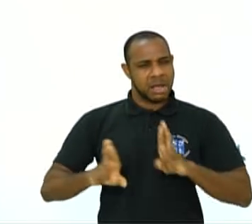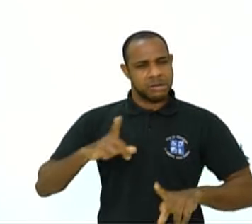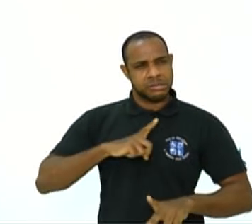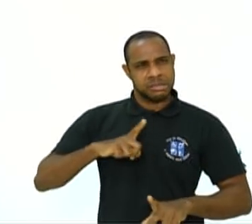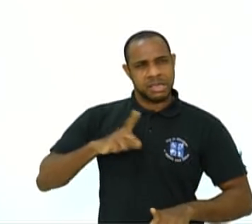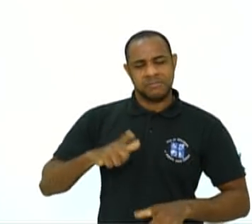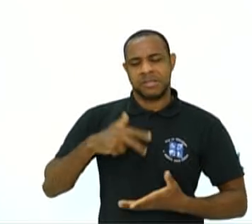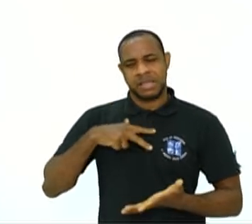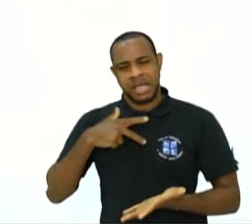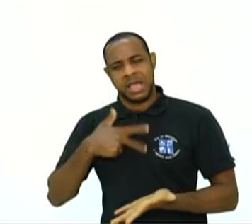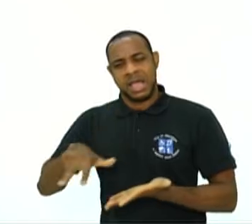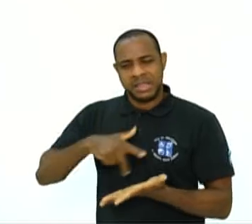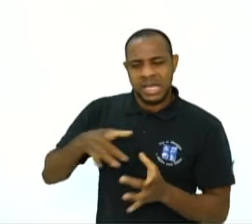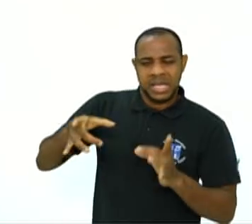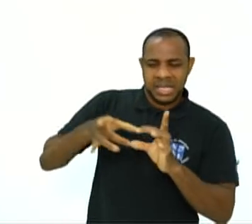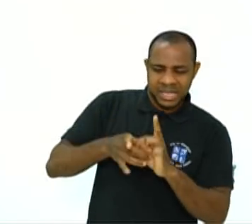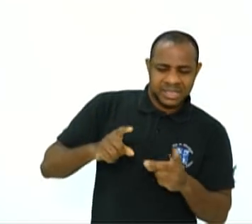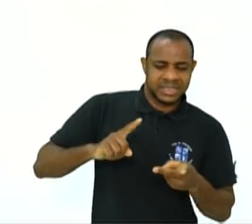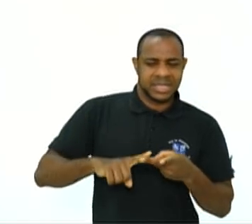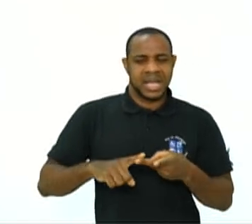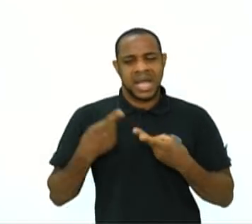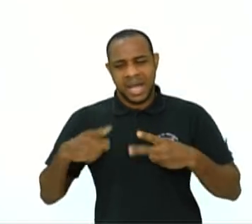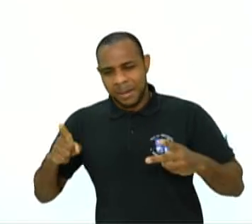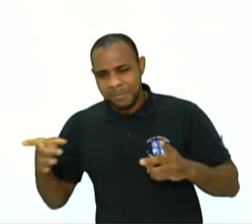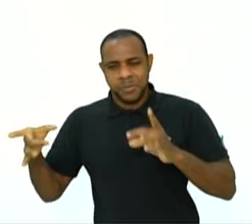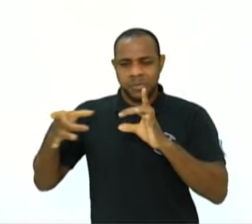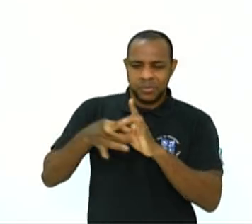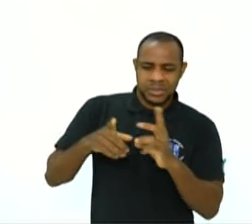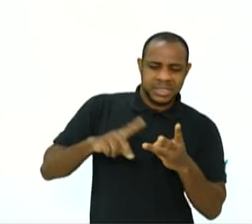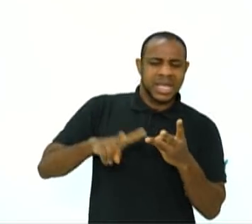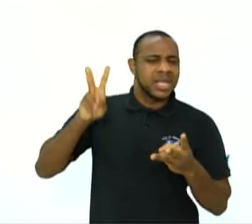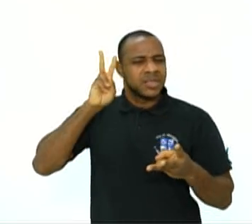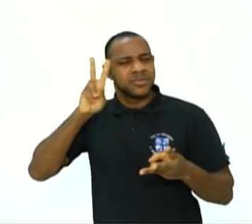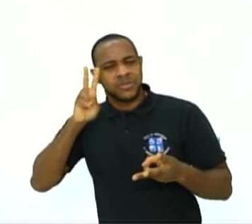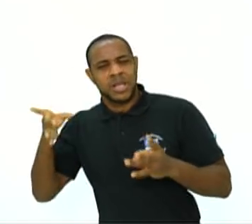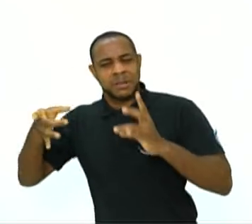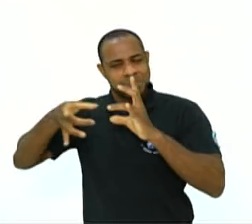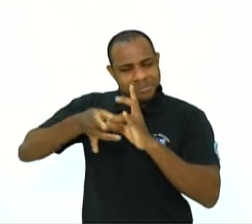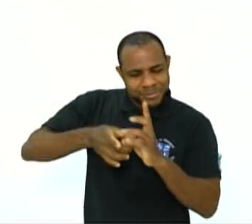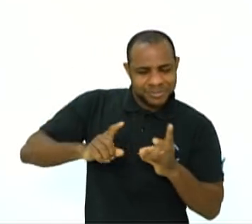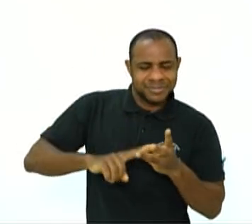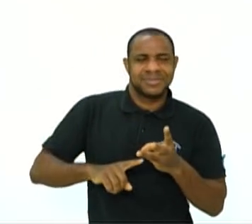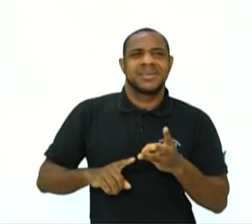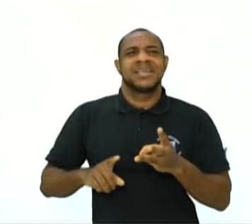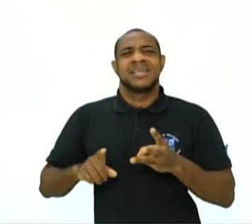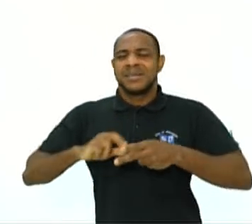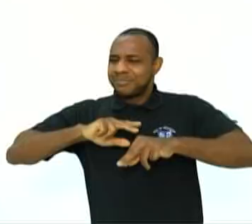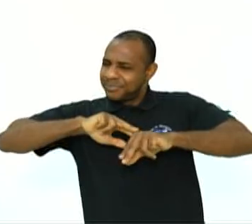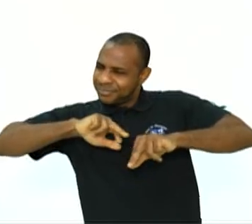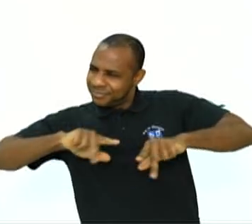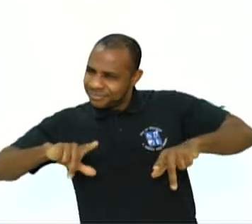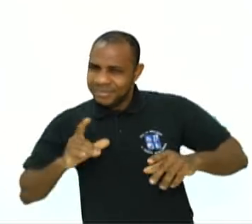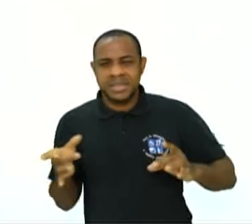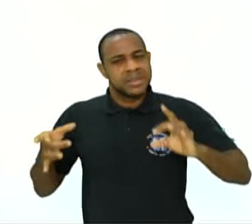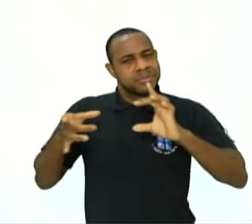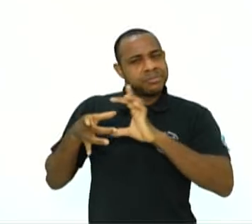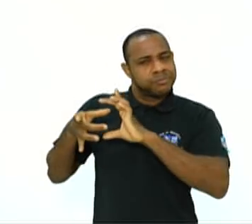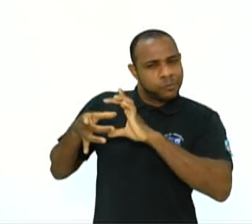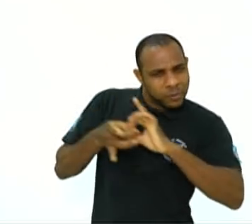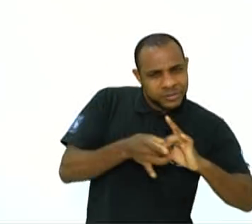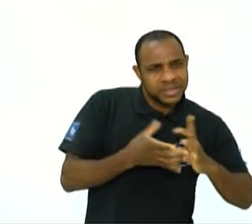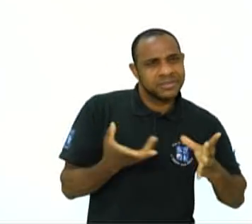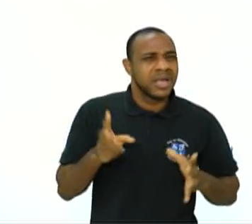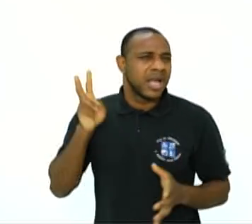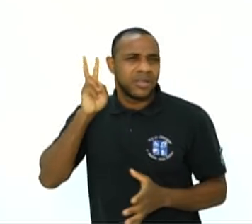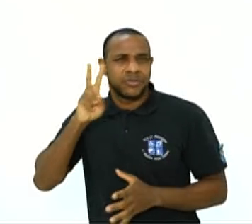ter a dança, a música, né? As histórias trazidas pelos griots, enfim, vai ter todo esse contexto,